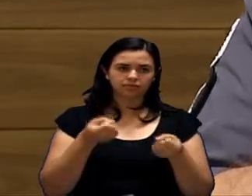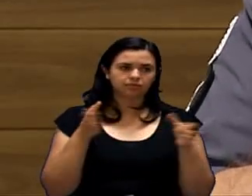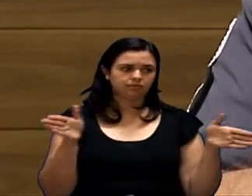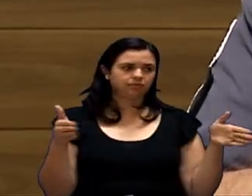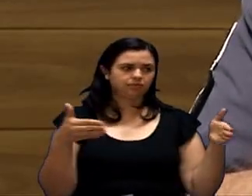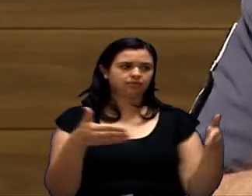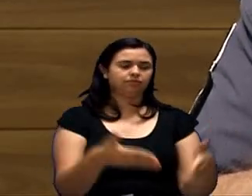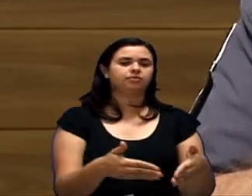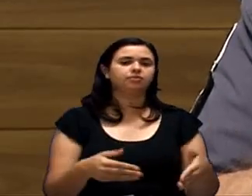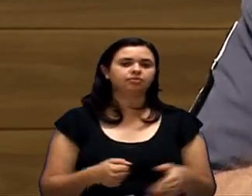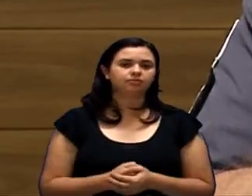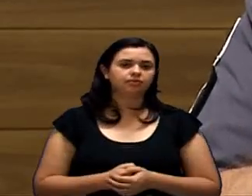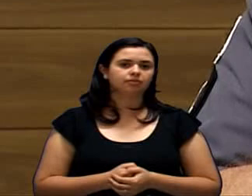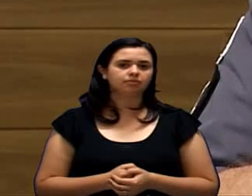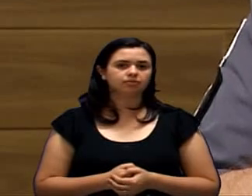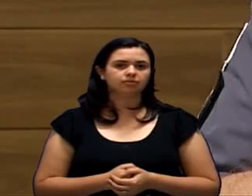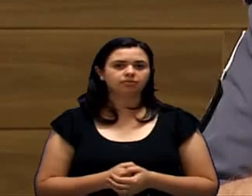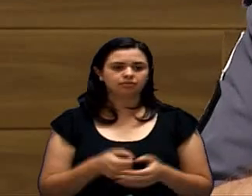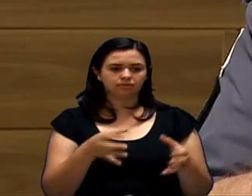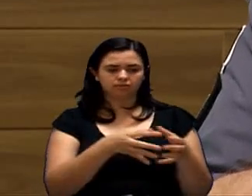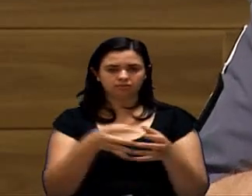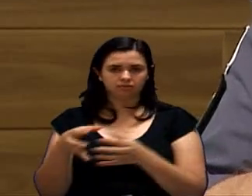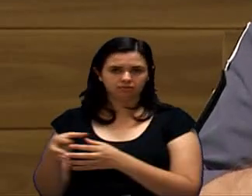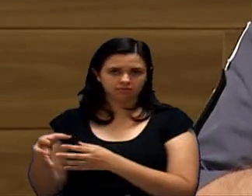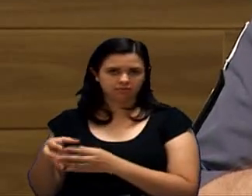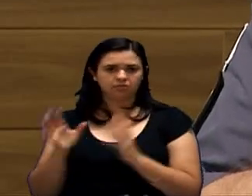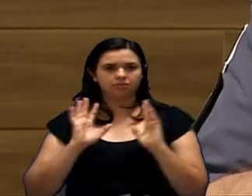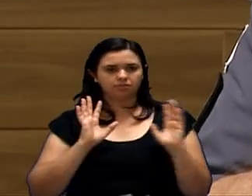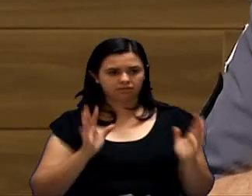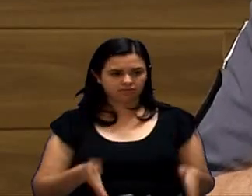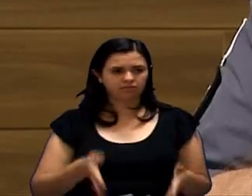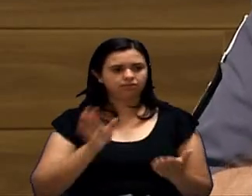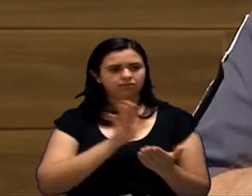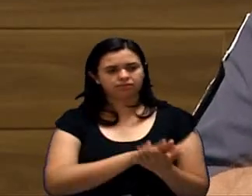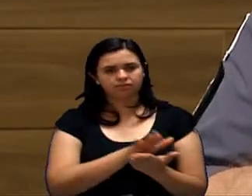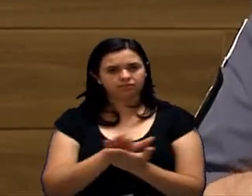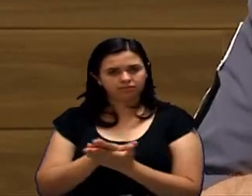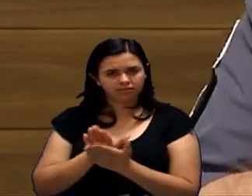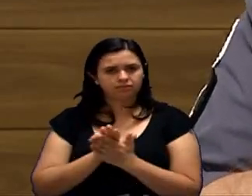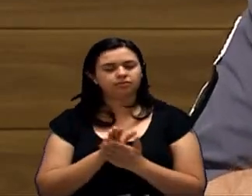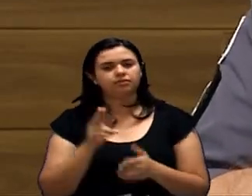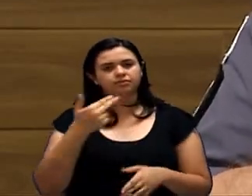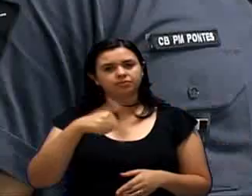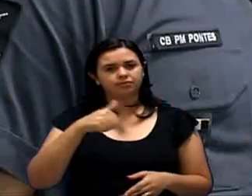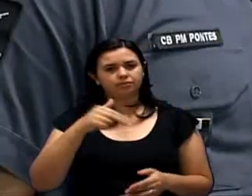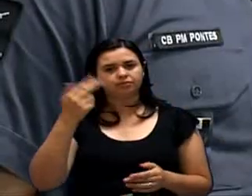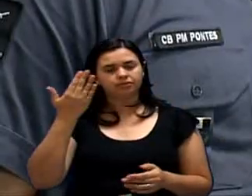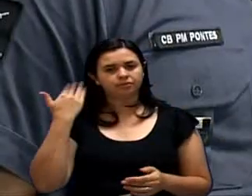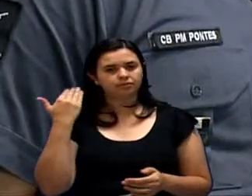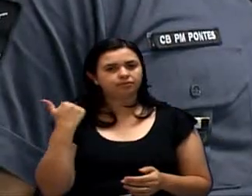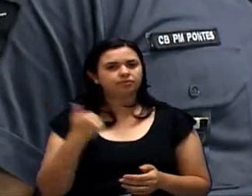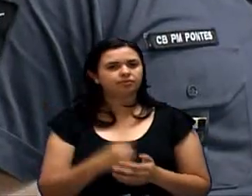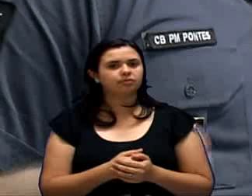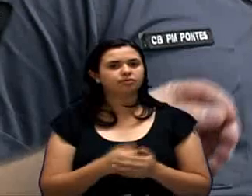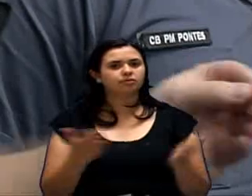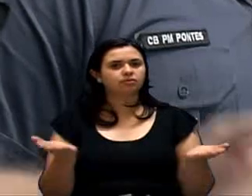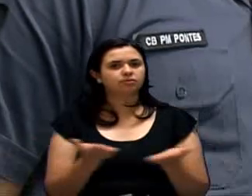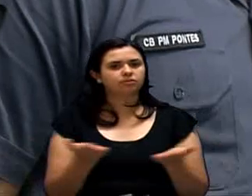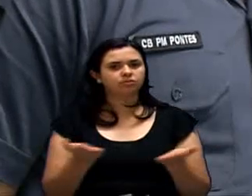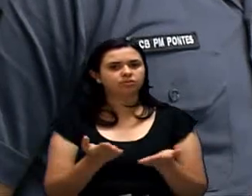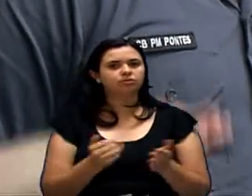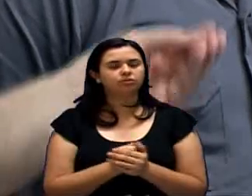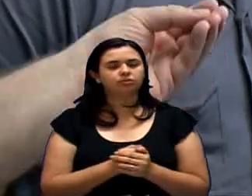direcionado, e essas equipes, né, que já foram homenageadas aqui no evento anterior, e tanto a equipe de hoje, elas atuam nos bairros